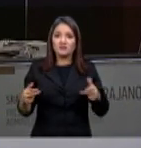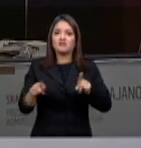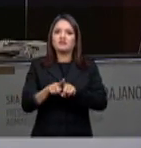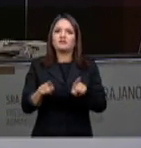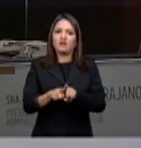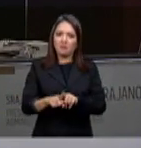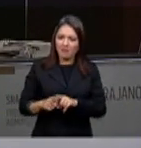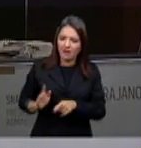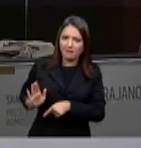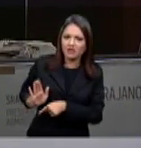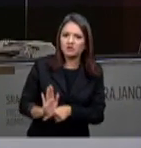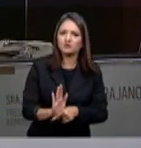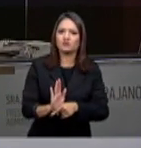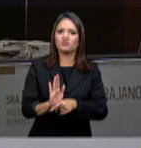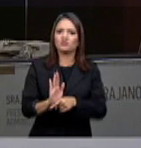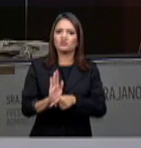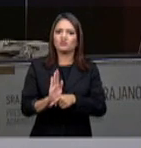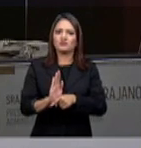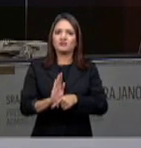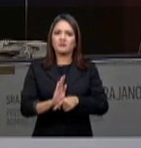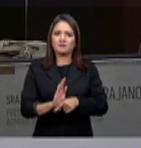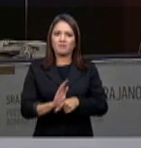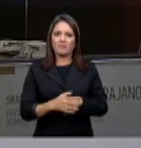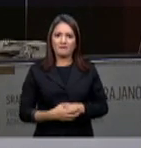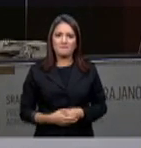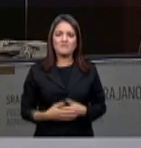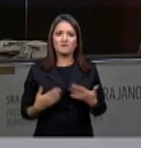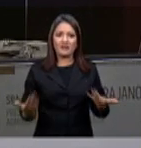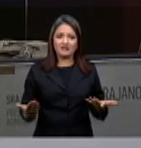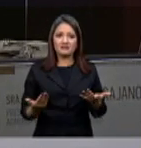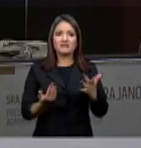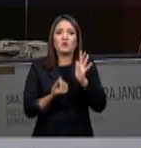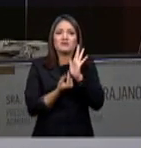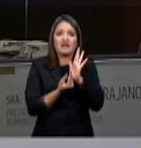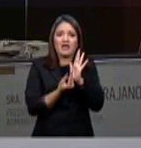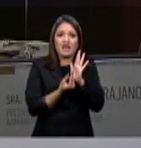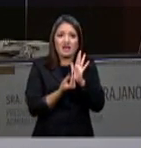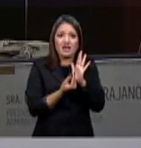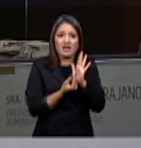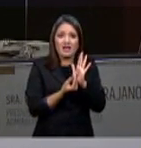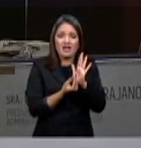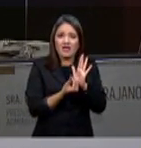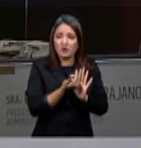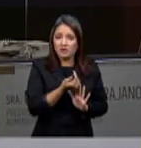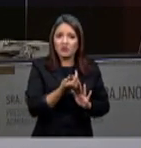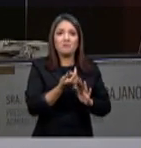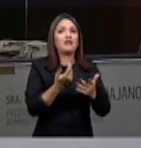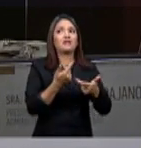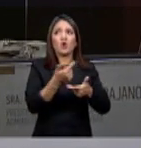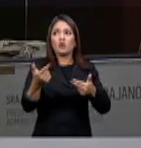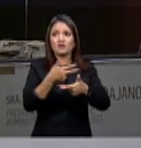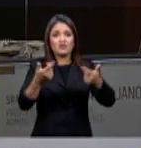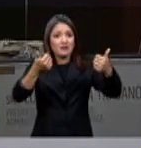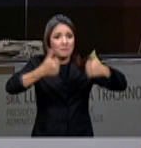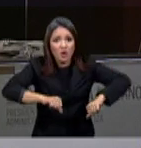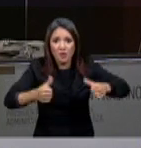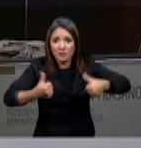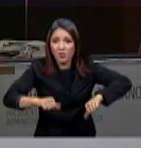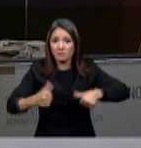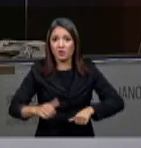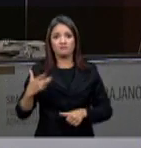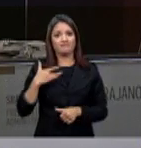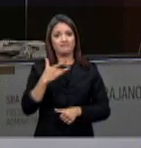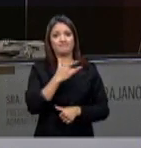governo é muito pior a economia é muito pior tudo que pode acontecer juntamente com a